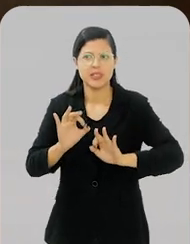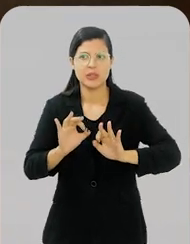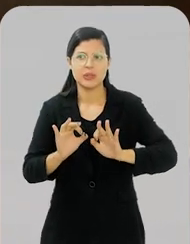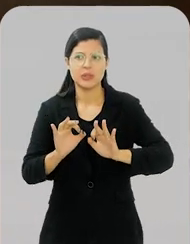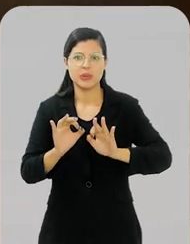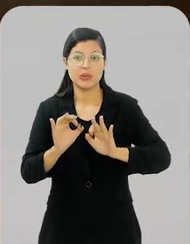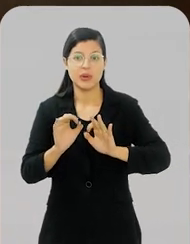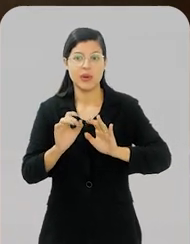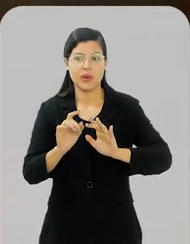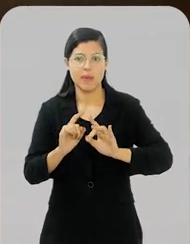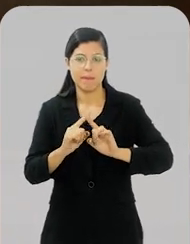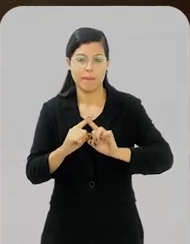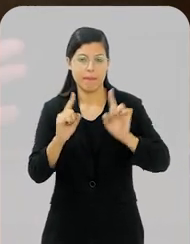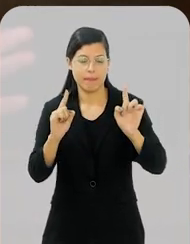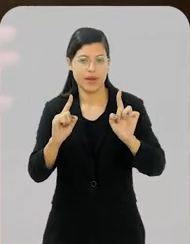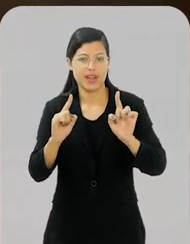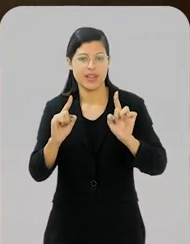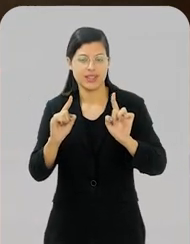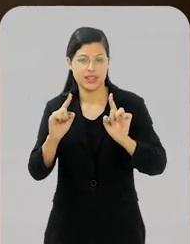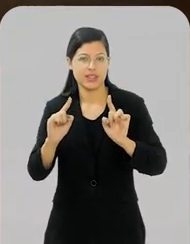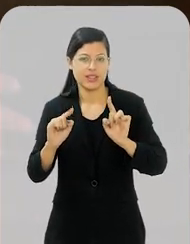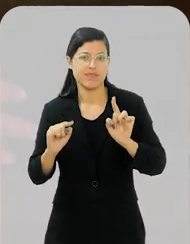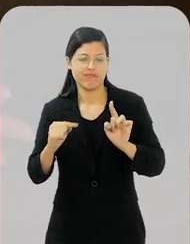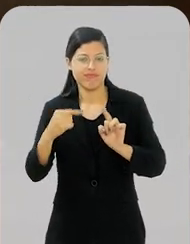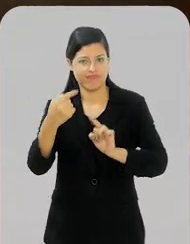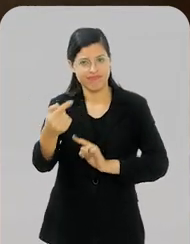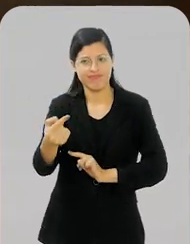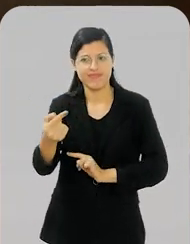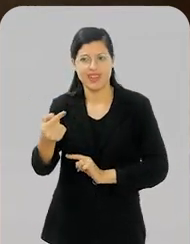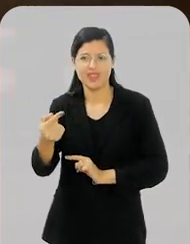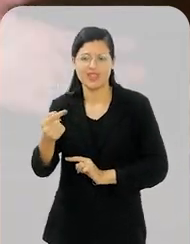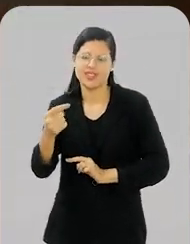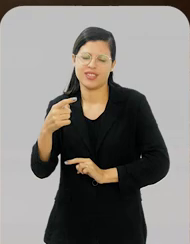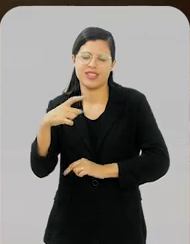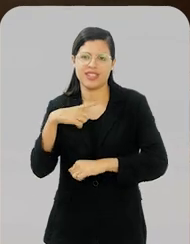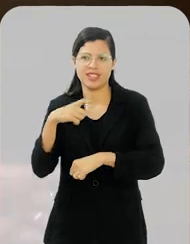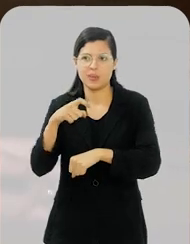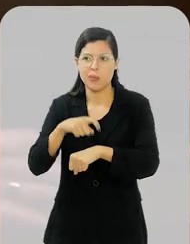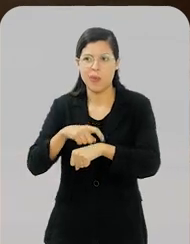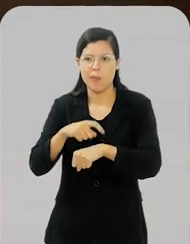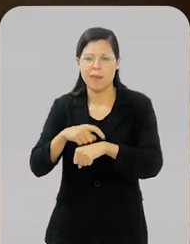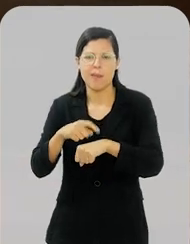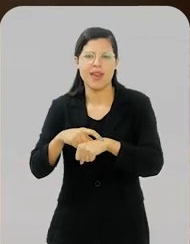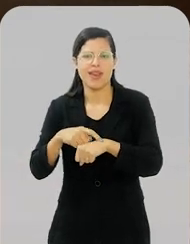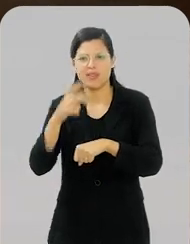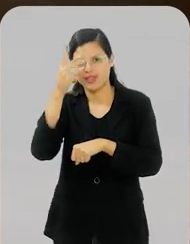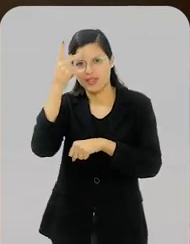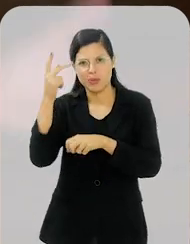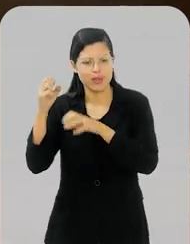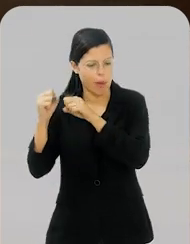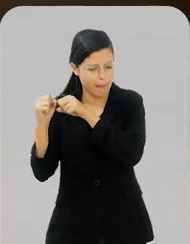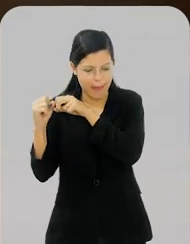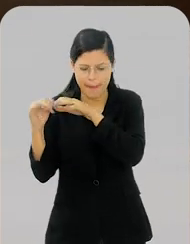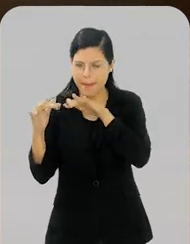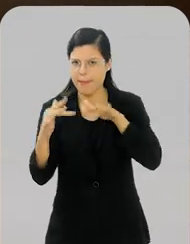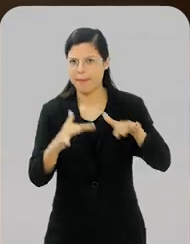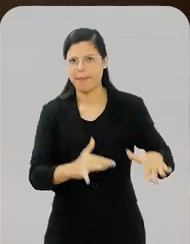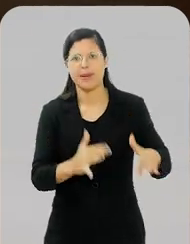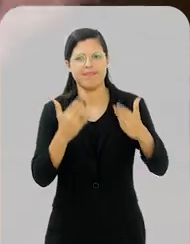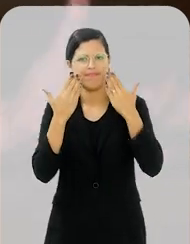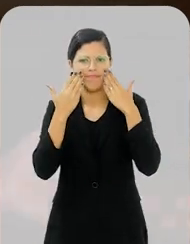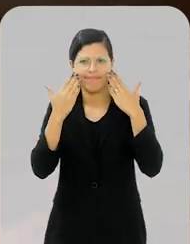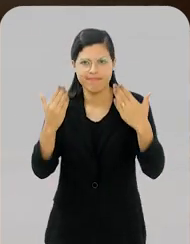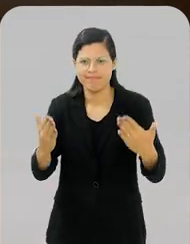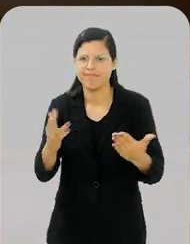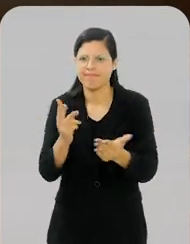isso, mas daí para frente, a gente chega nesse momento com casa cheia,